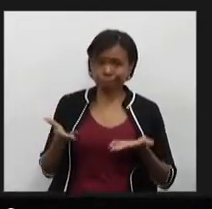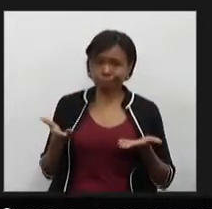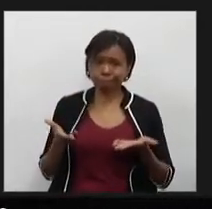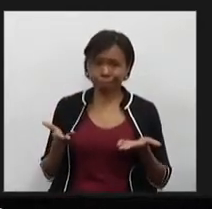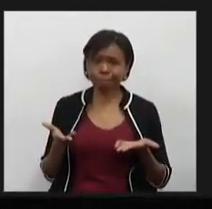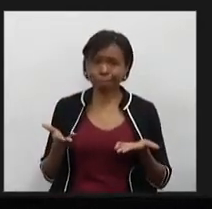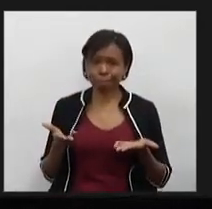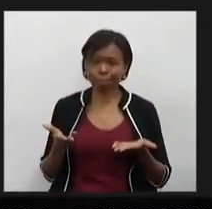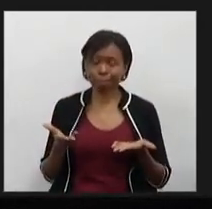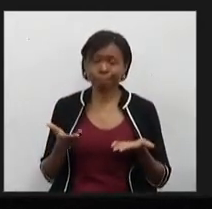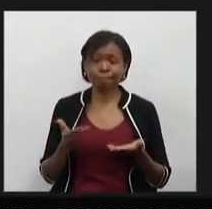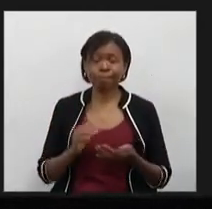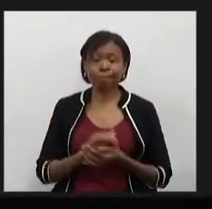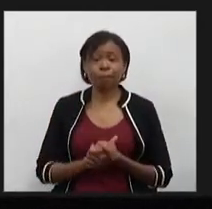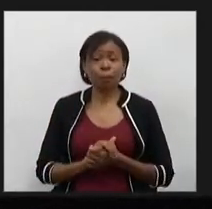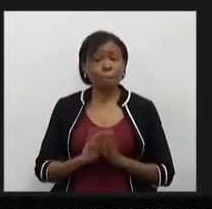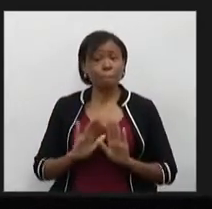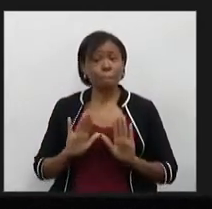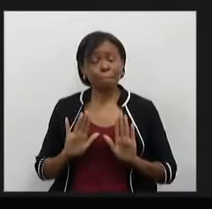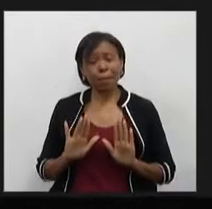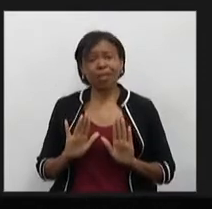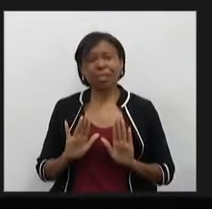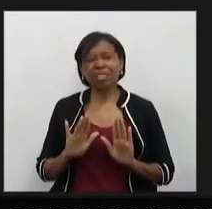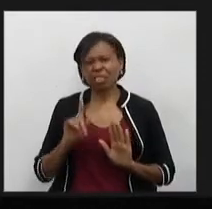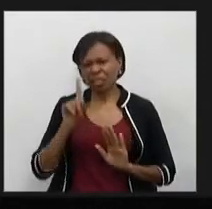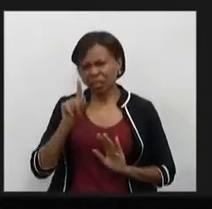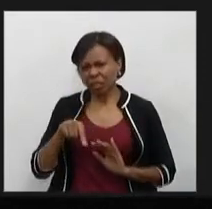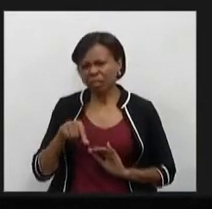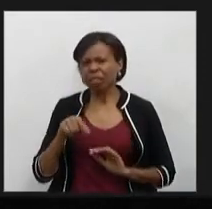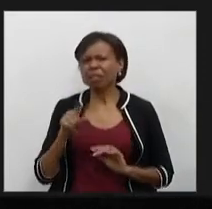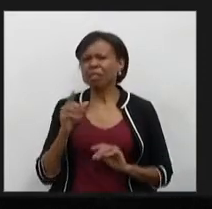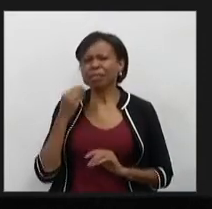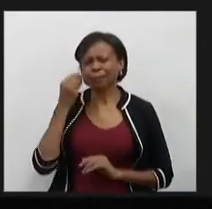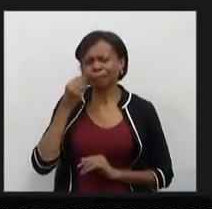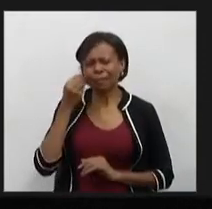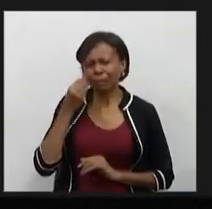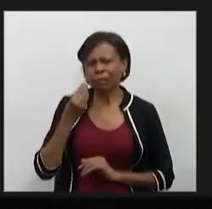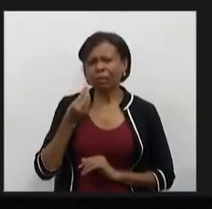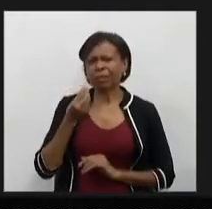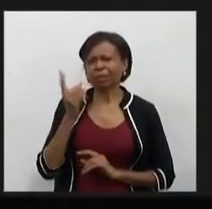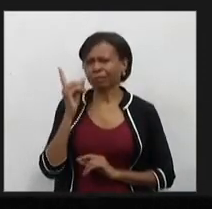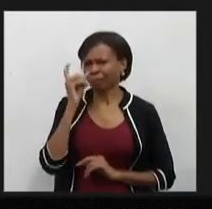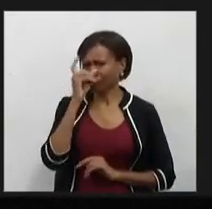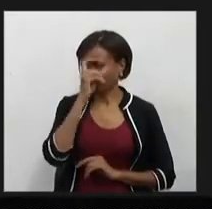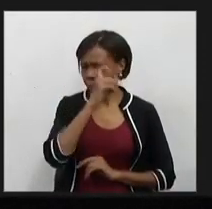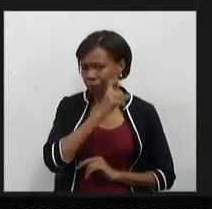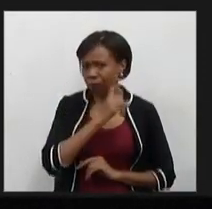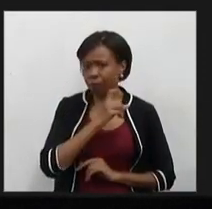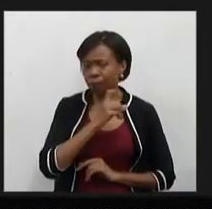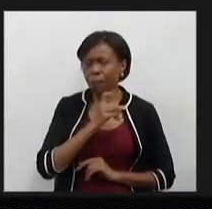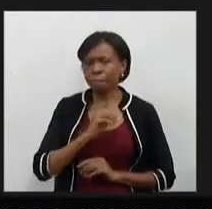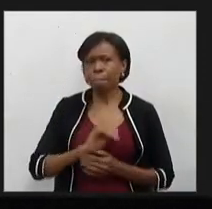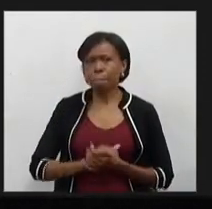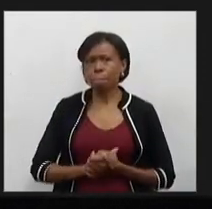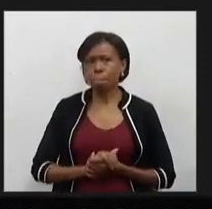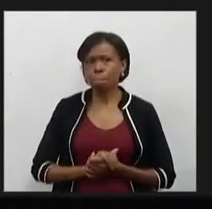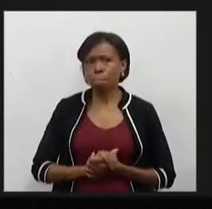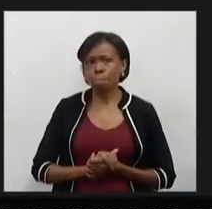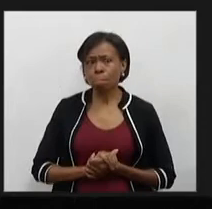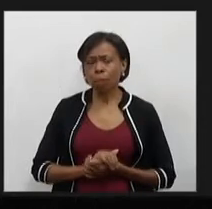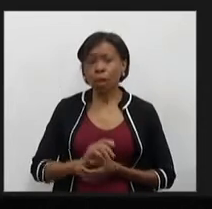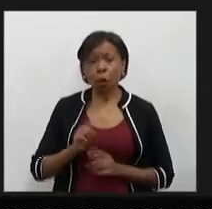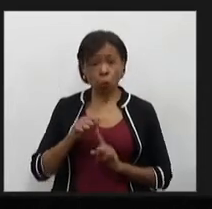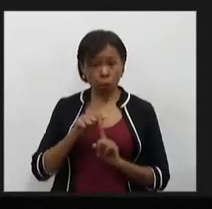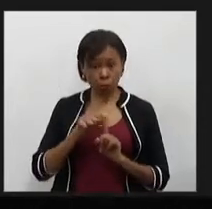então, assim, a gente é muito difícil. E a partir de agosto,